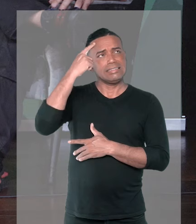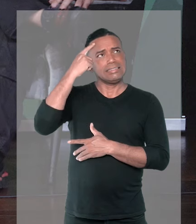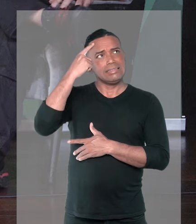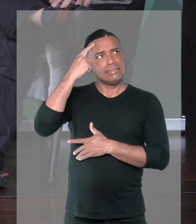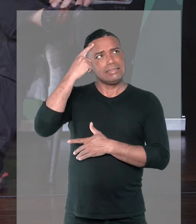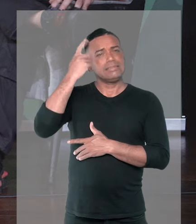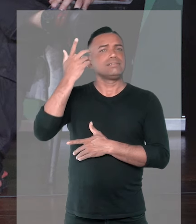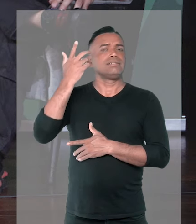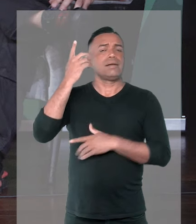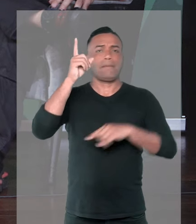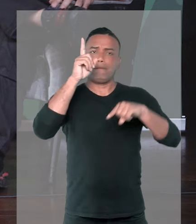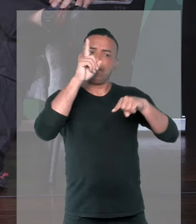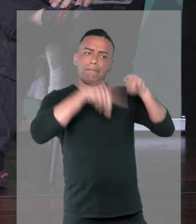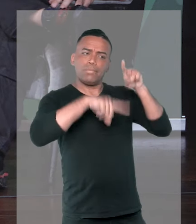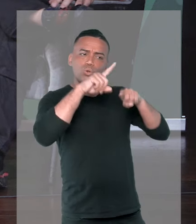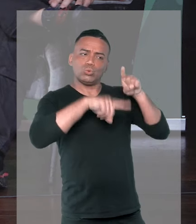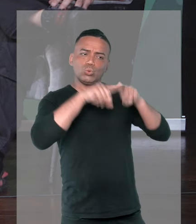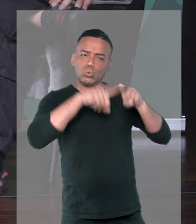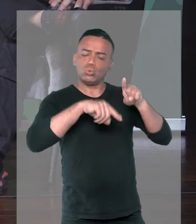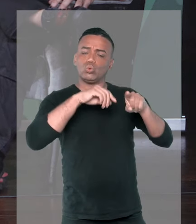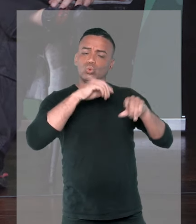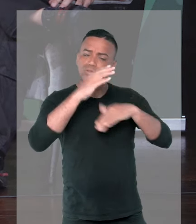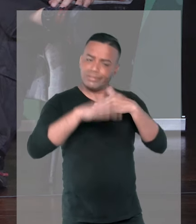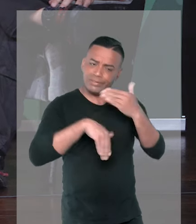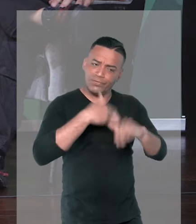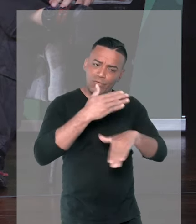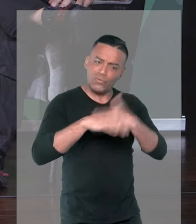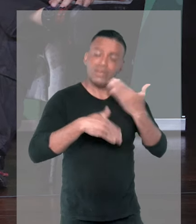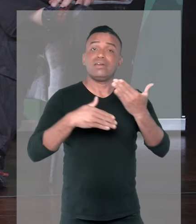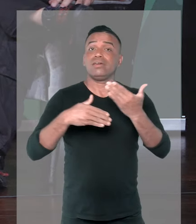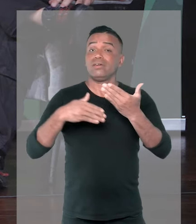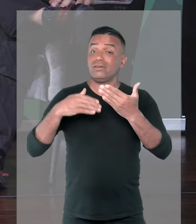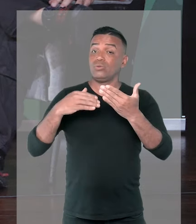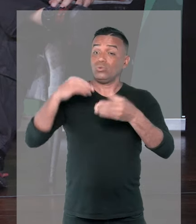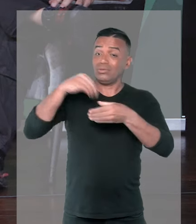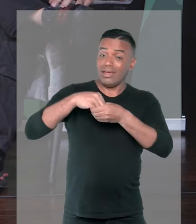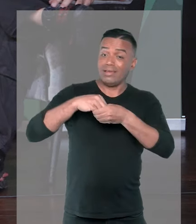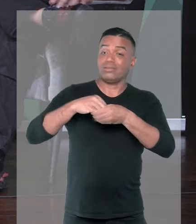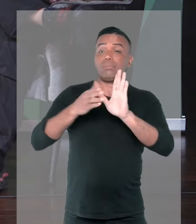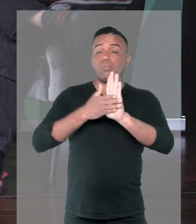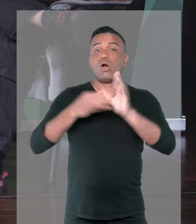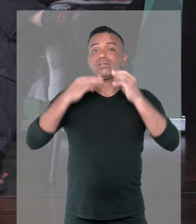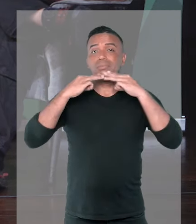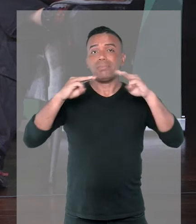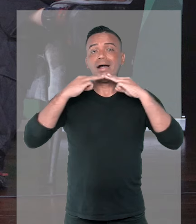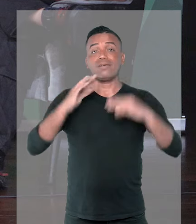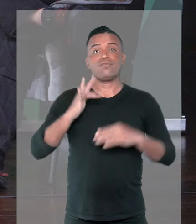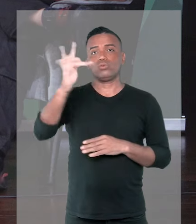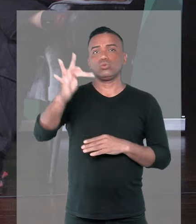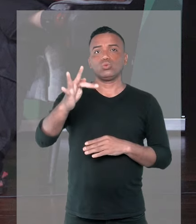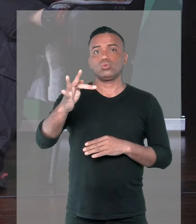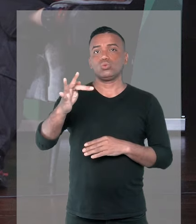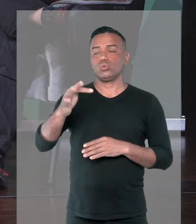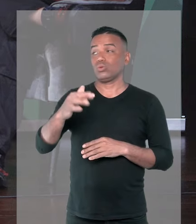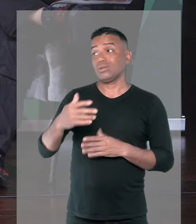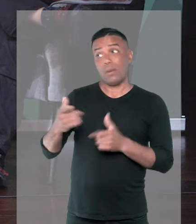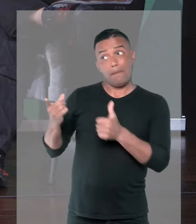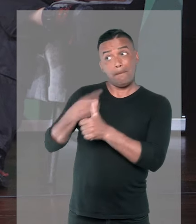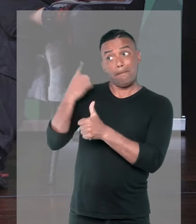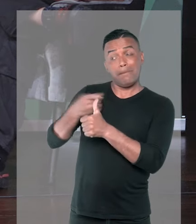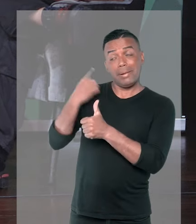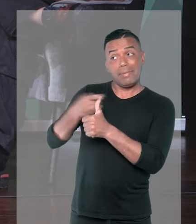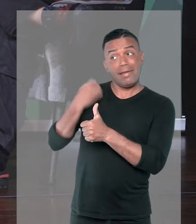produto eh seja desenvolvido a bem do marketing do Futuro agora agora quem sabe seu livro político primeira